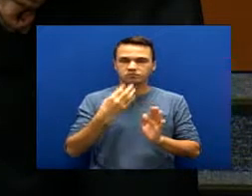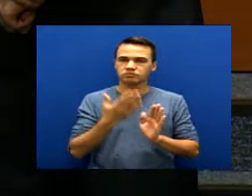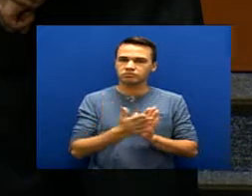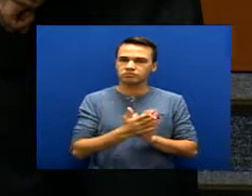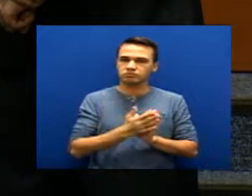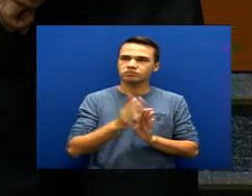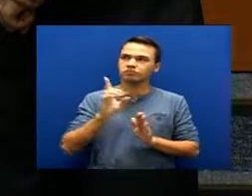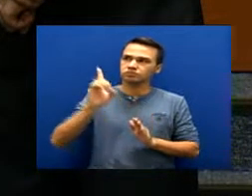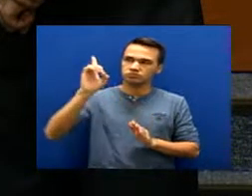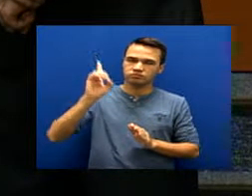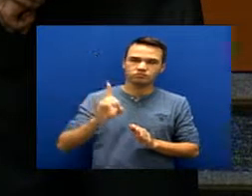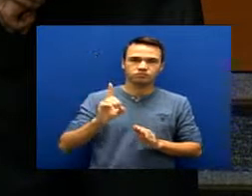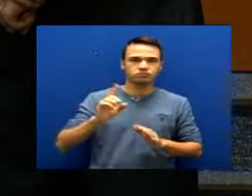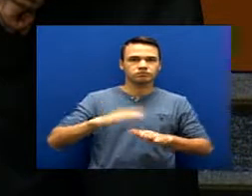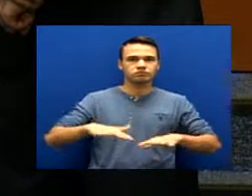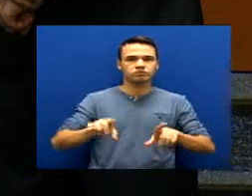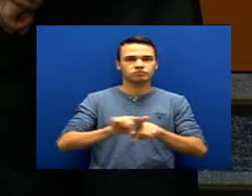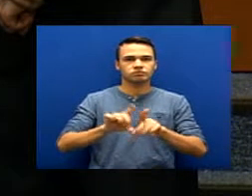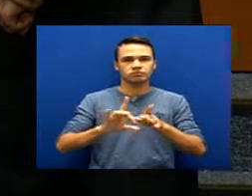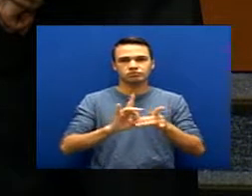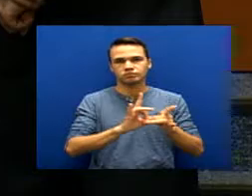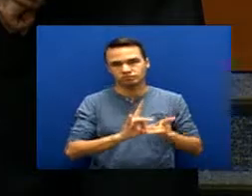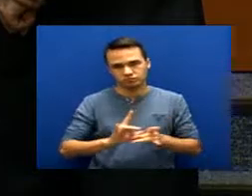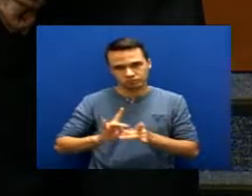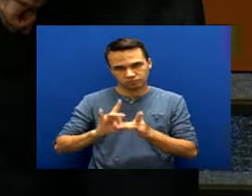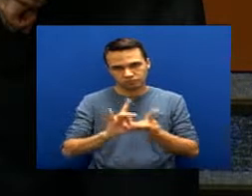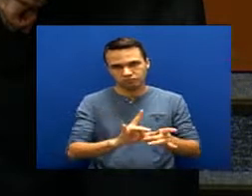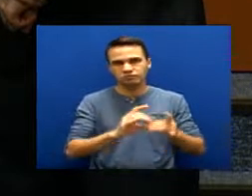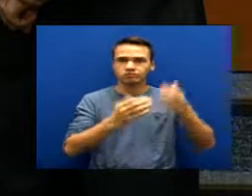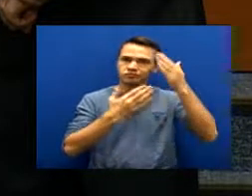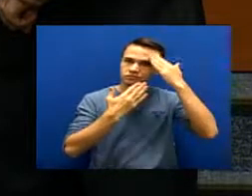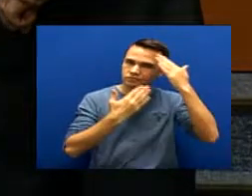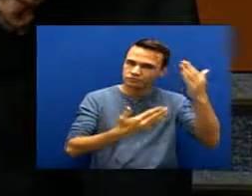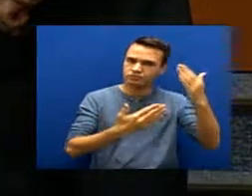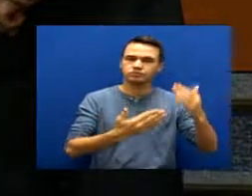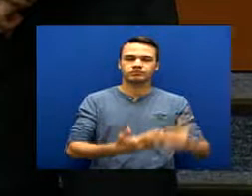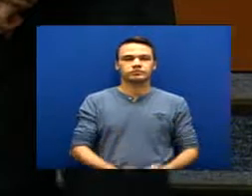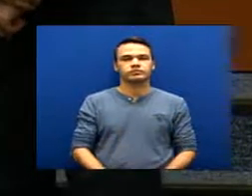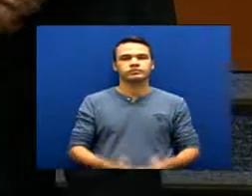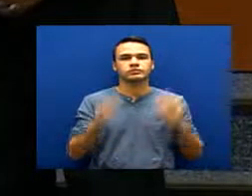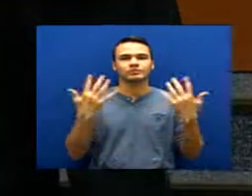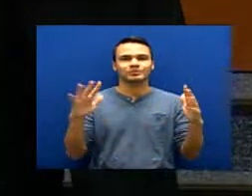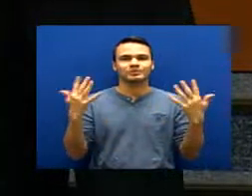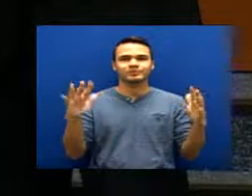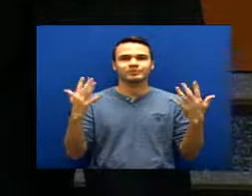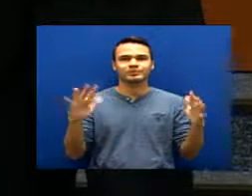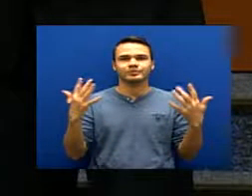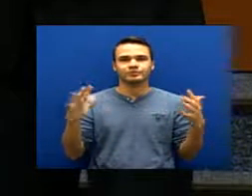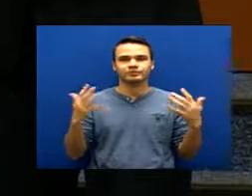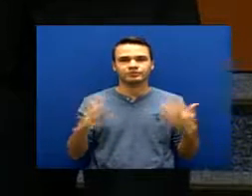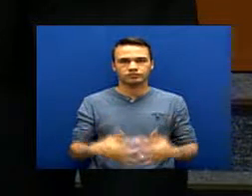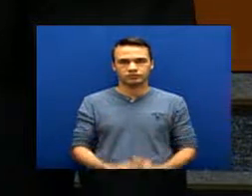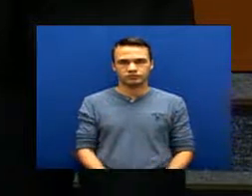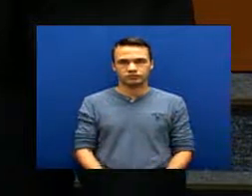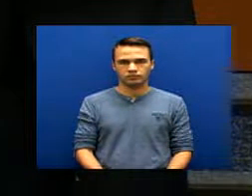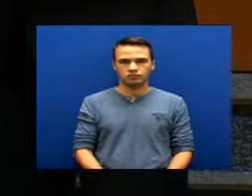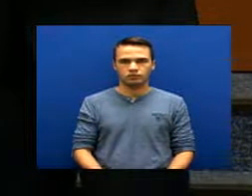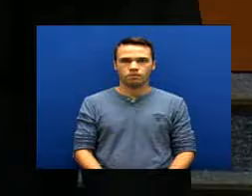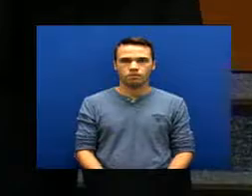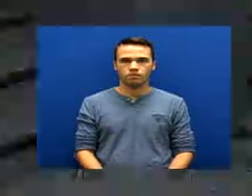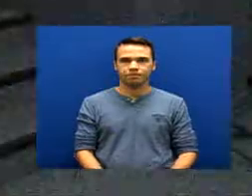gostaria de agradecer a oportunidade de estarmos todos aqui nessa noite. respeitando as diferenças e somando em tudo que é